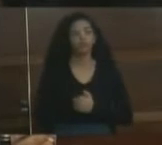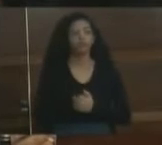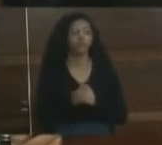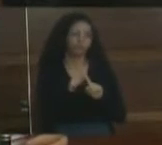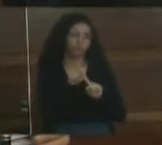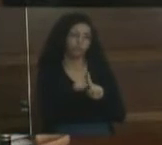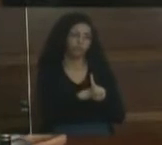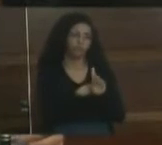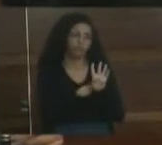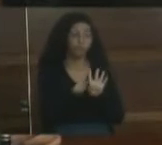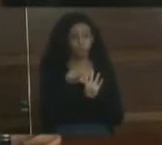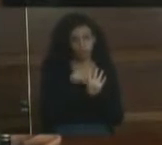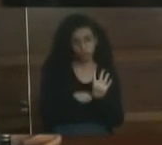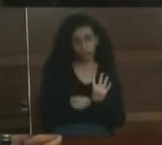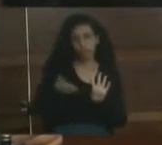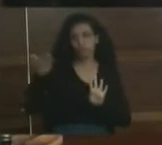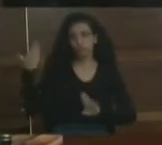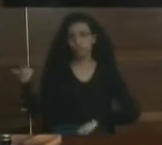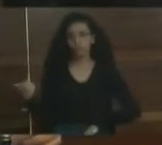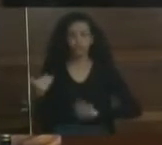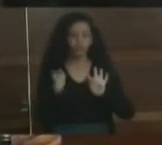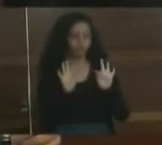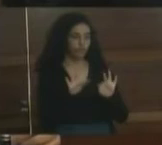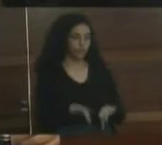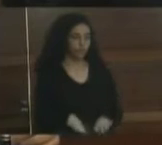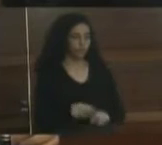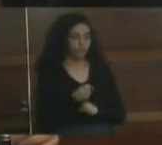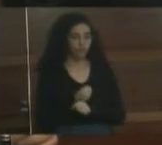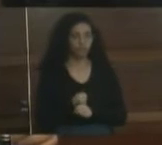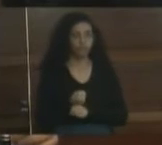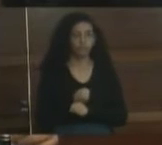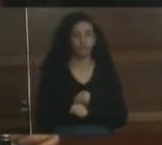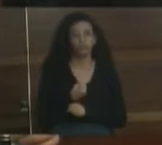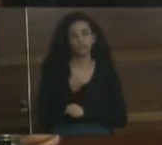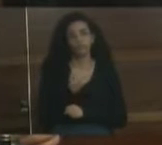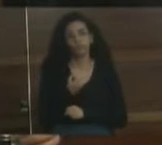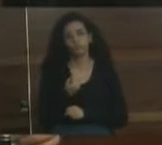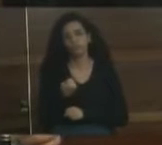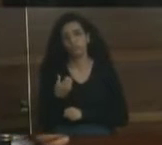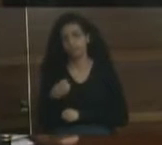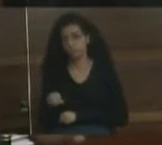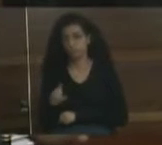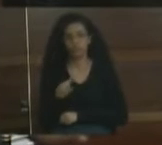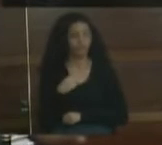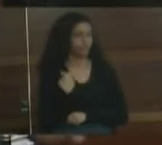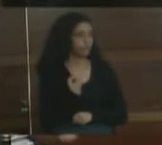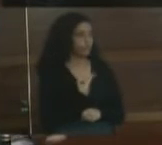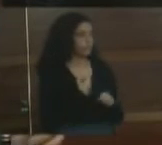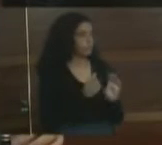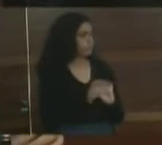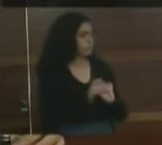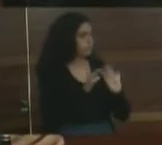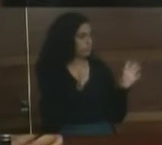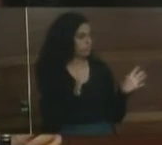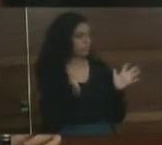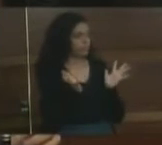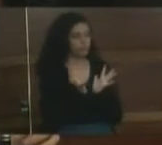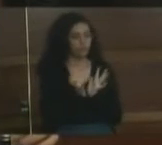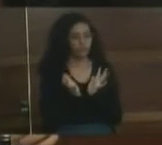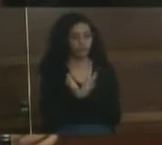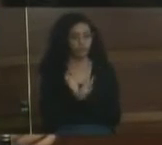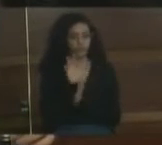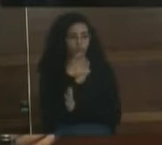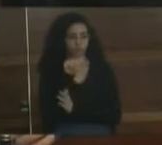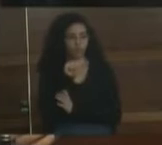que passou e que é o encerramento foi encerramento e 2019 então nós estamos à disposição o grupo formado pela